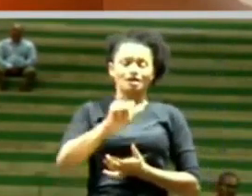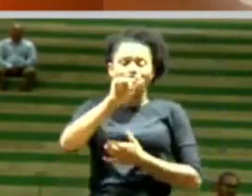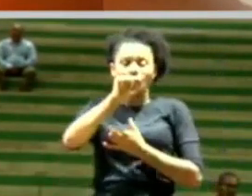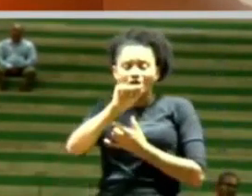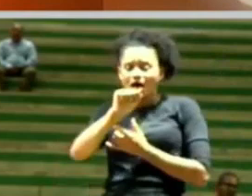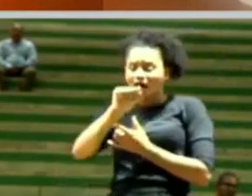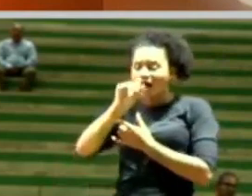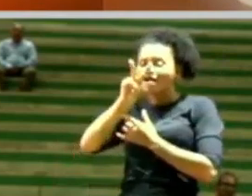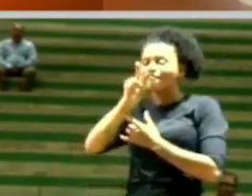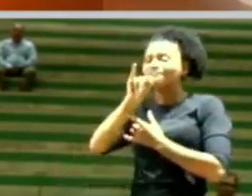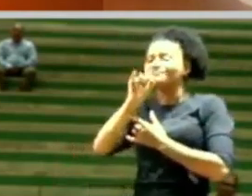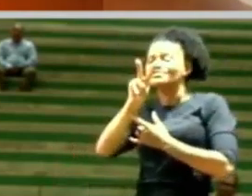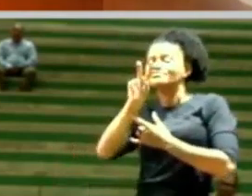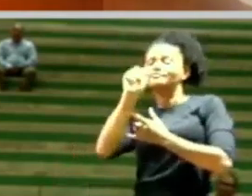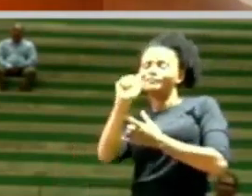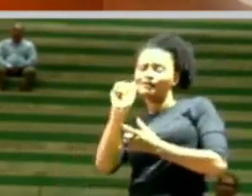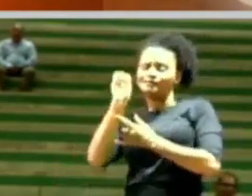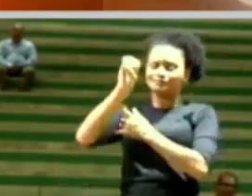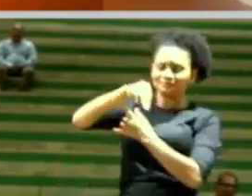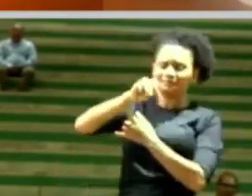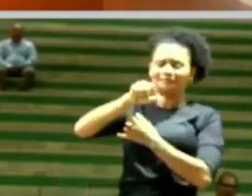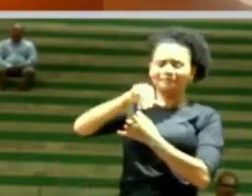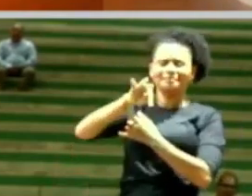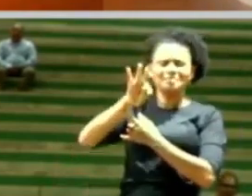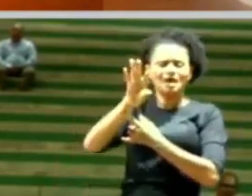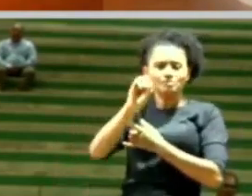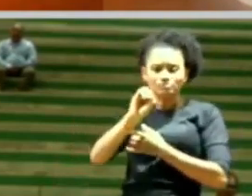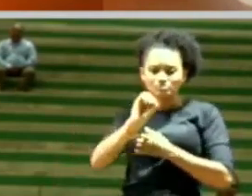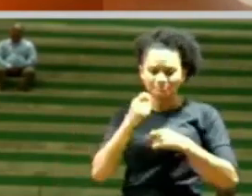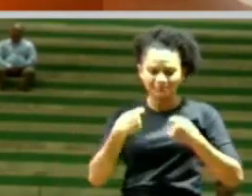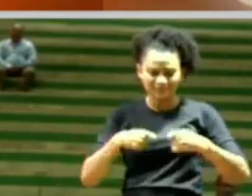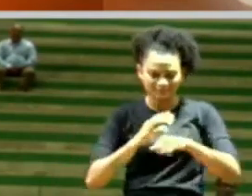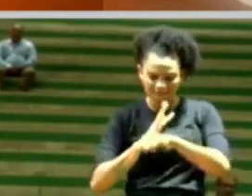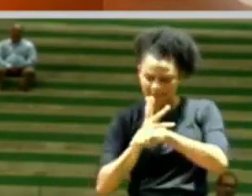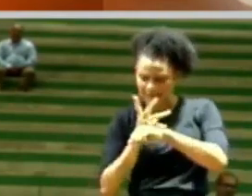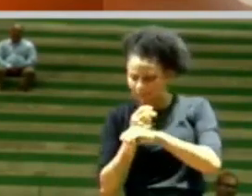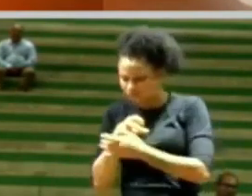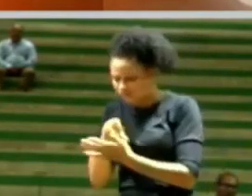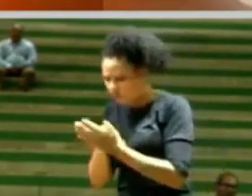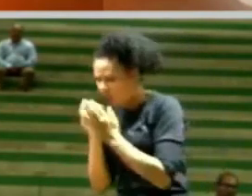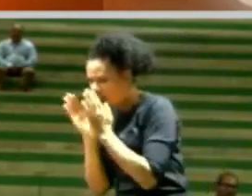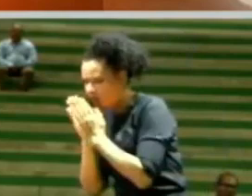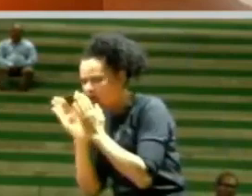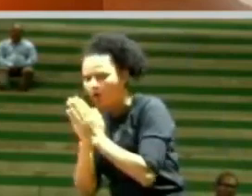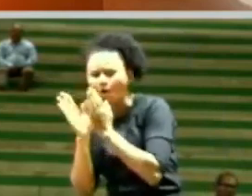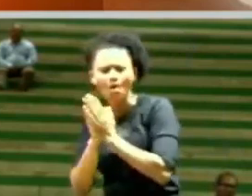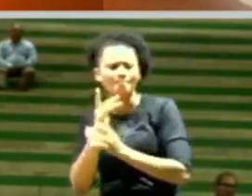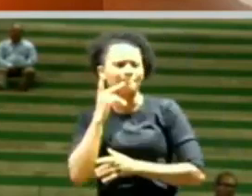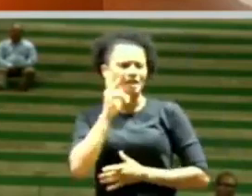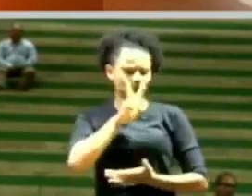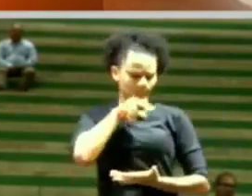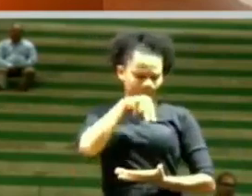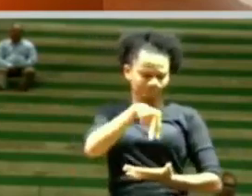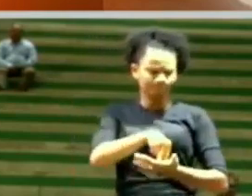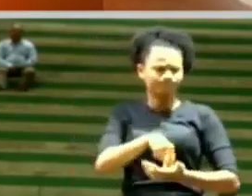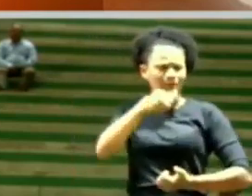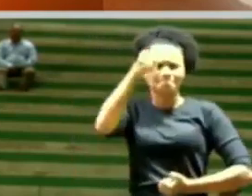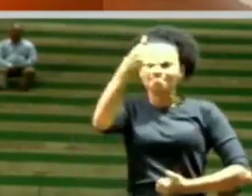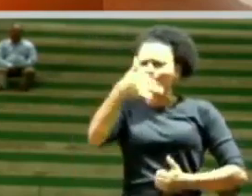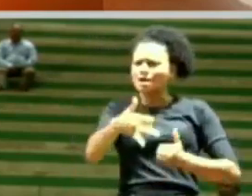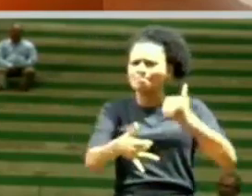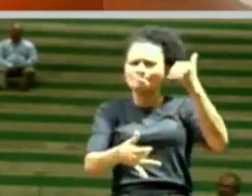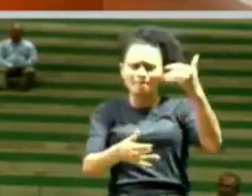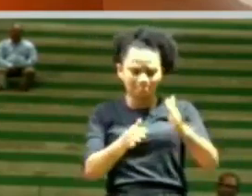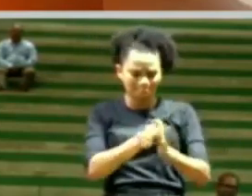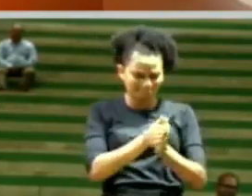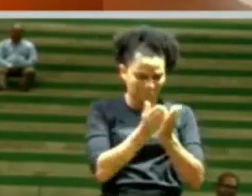Avivamento só acontece onde tem igreja orando e onde tem pregadores em pé, com